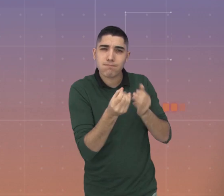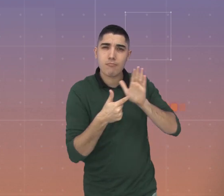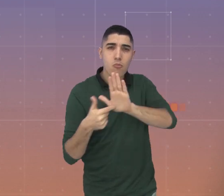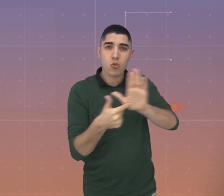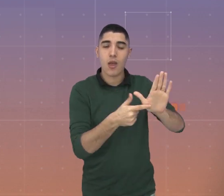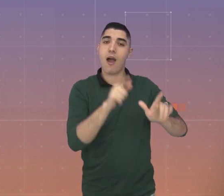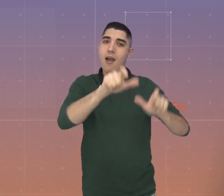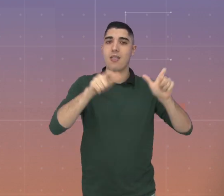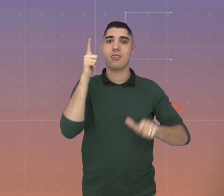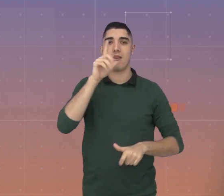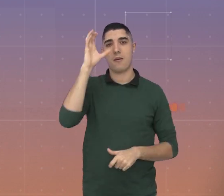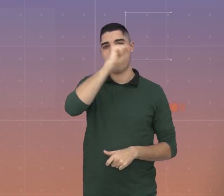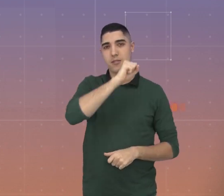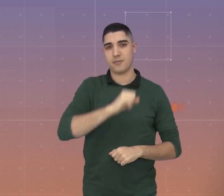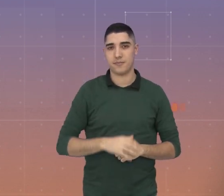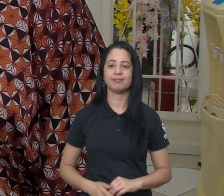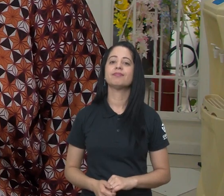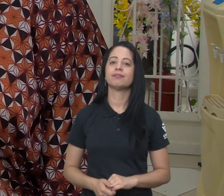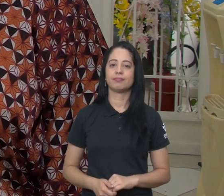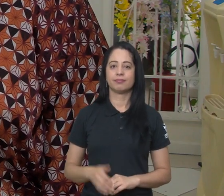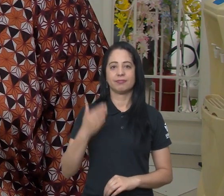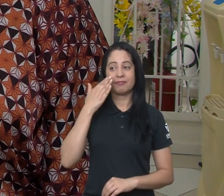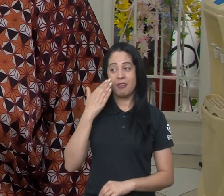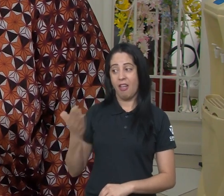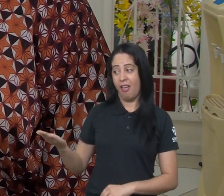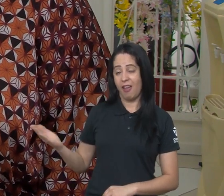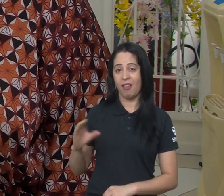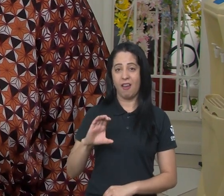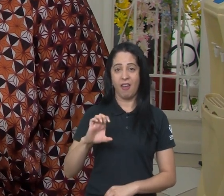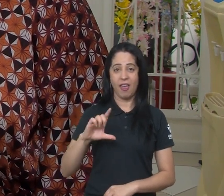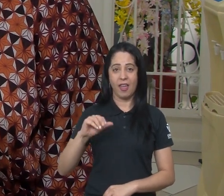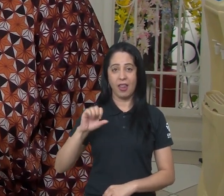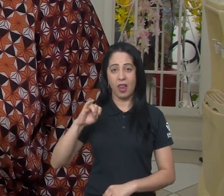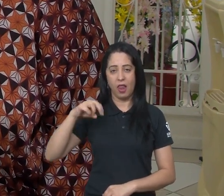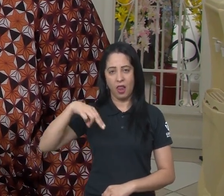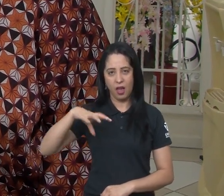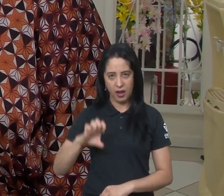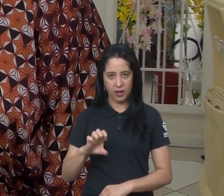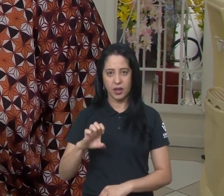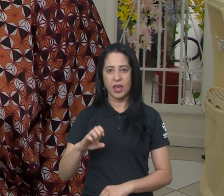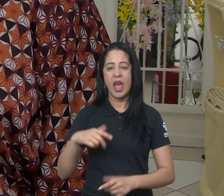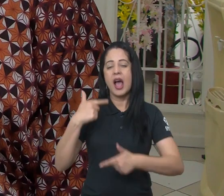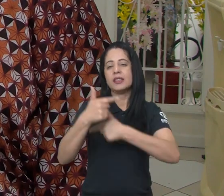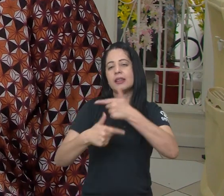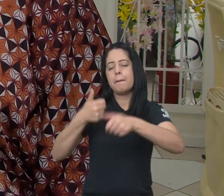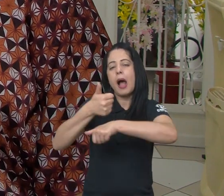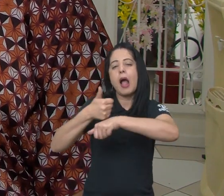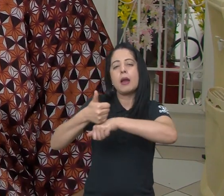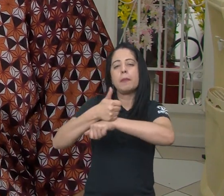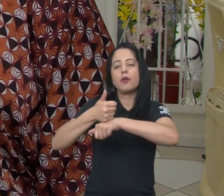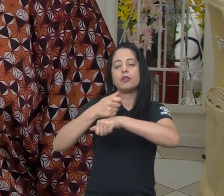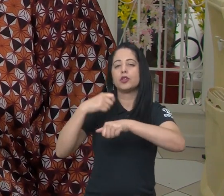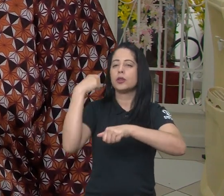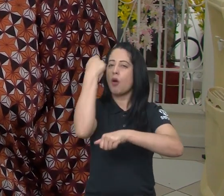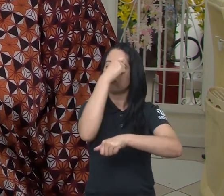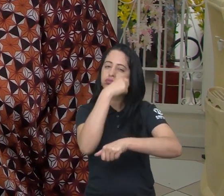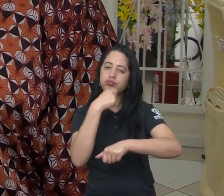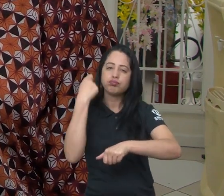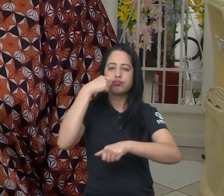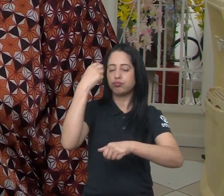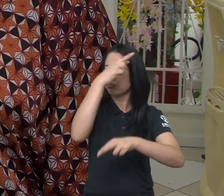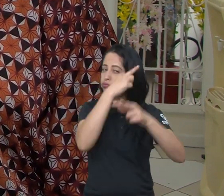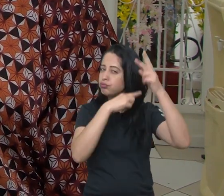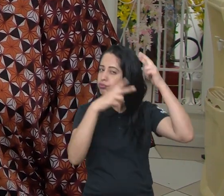informação como forma de prevenção. Elaine é consultora de beleza e descobriu seu amor pela profissão